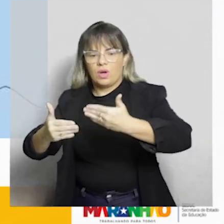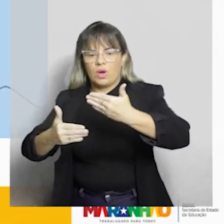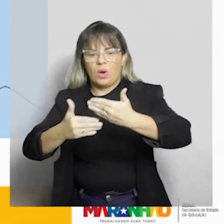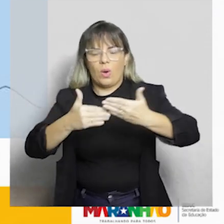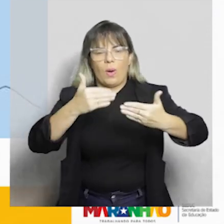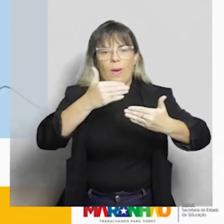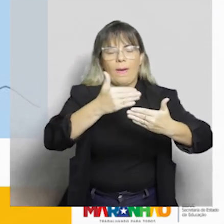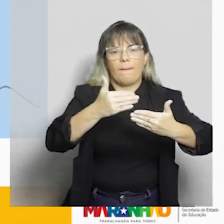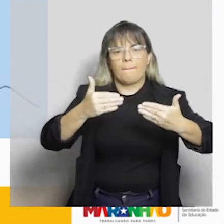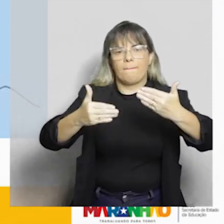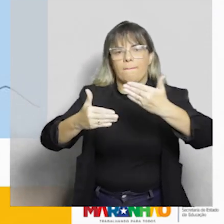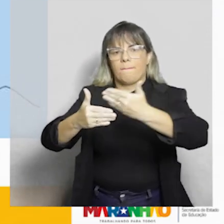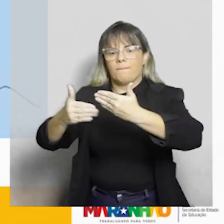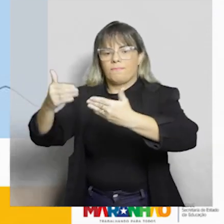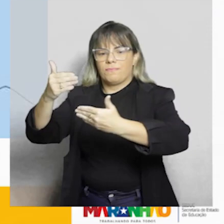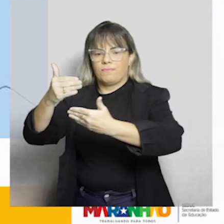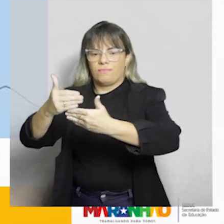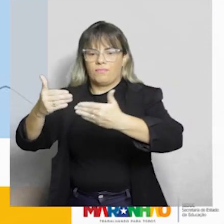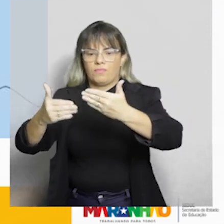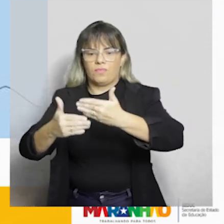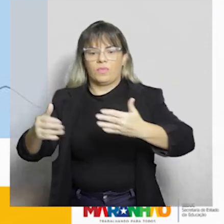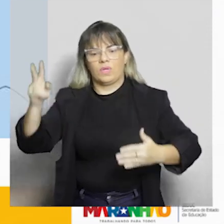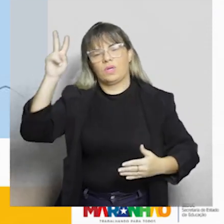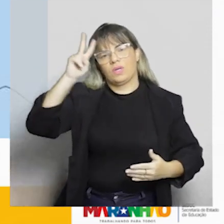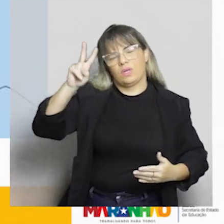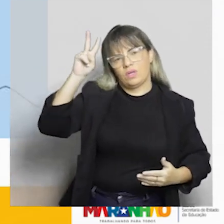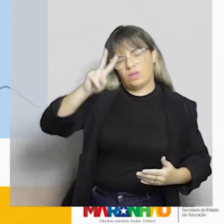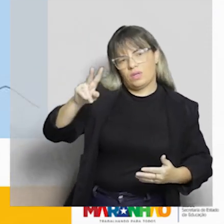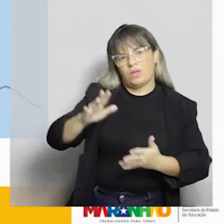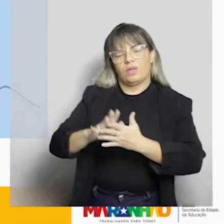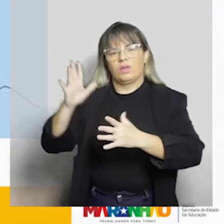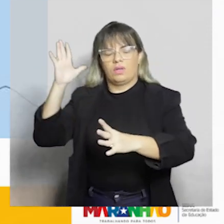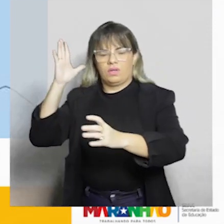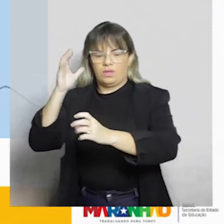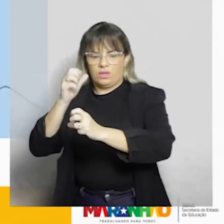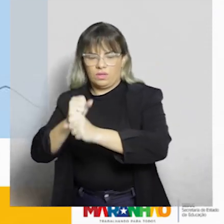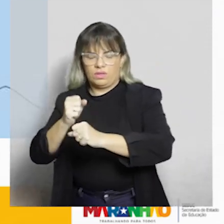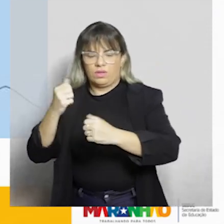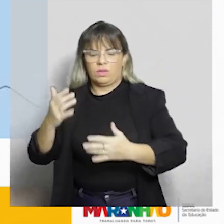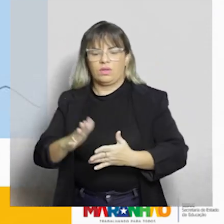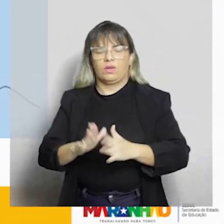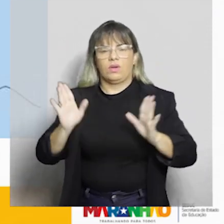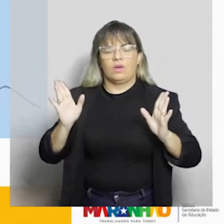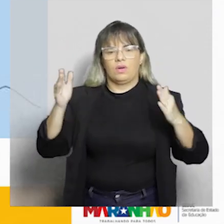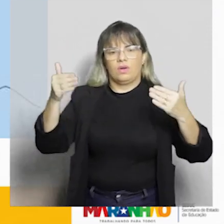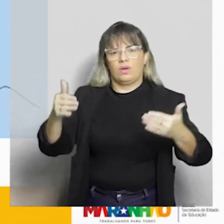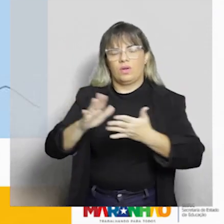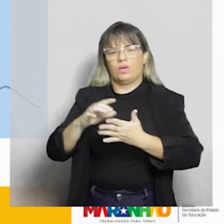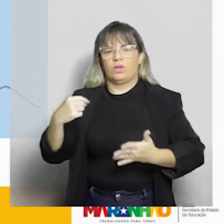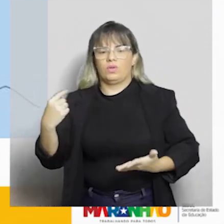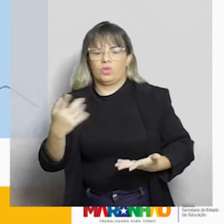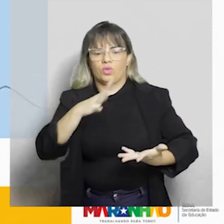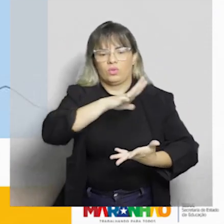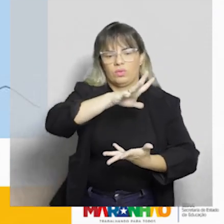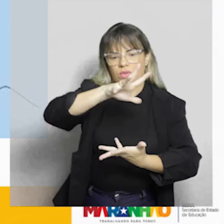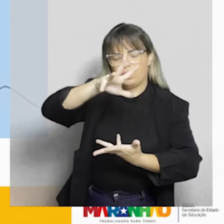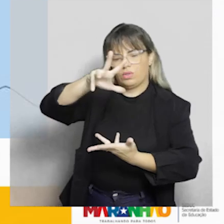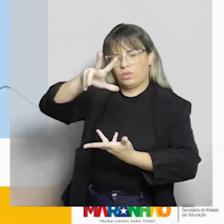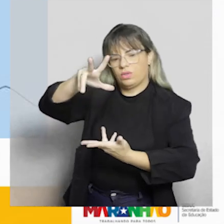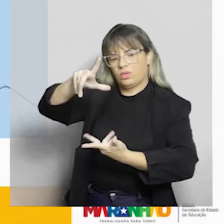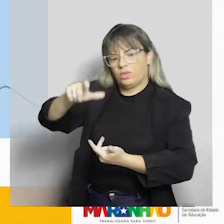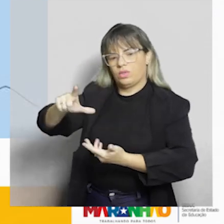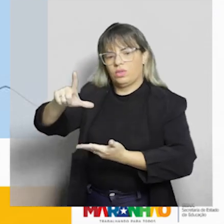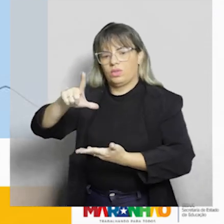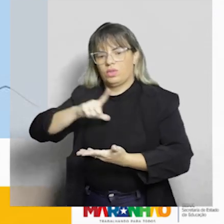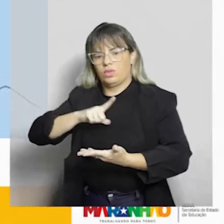tá? Só lembrando para você e também relembrando, para quem aí está atento, né? O nosso planeta, ele é